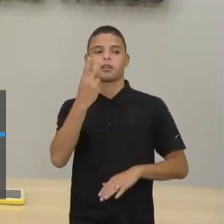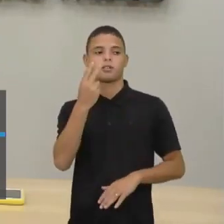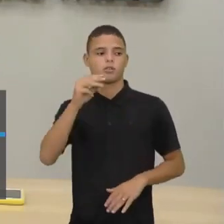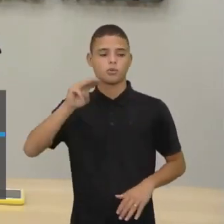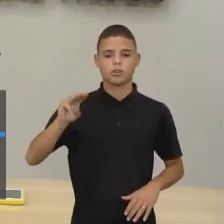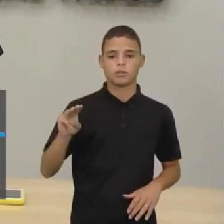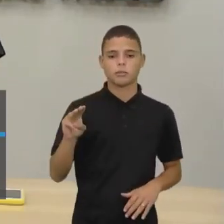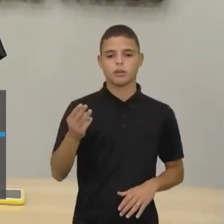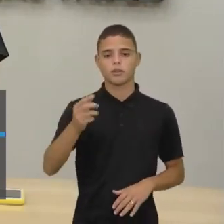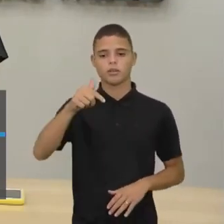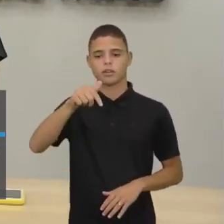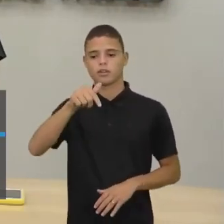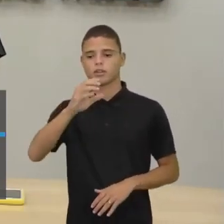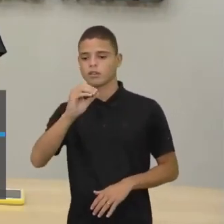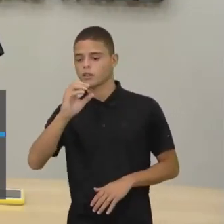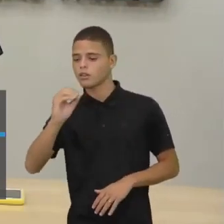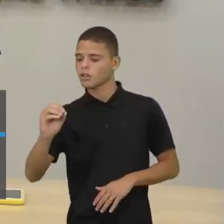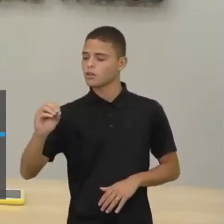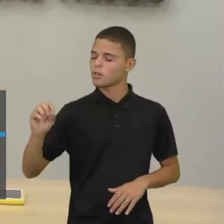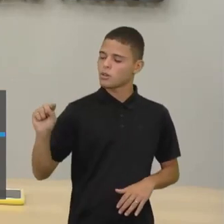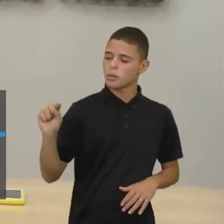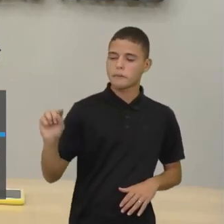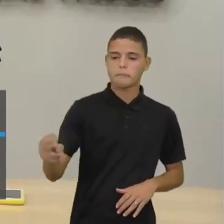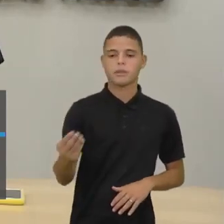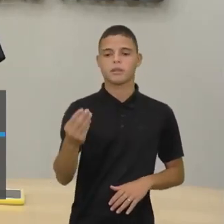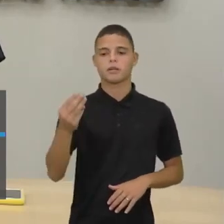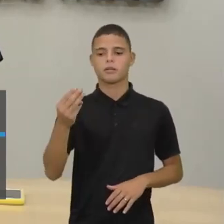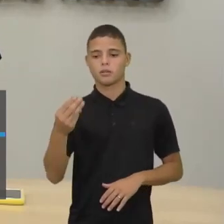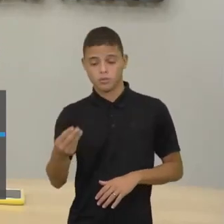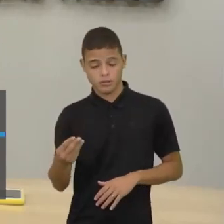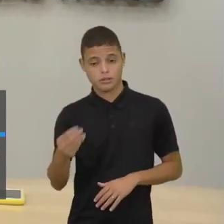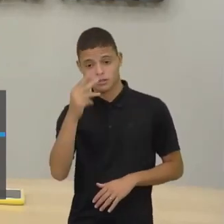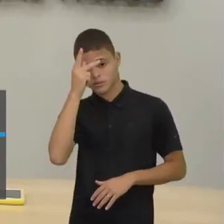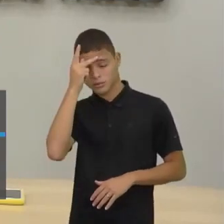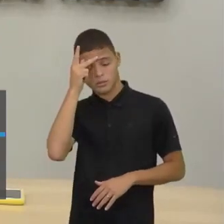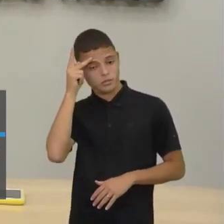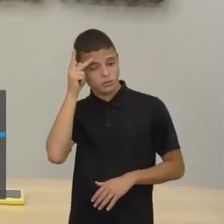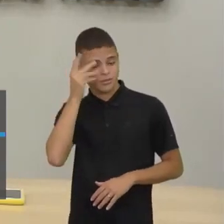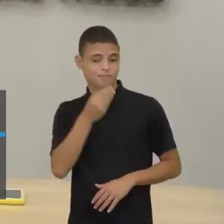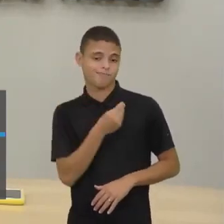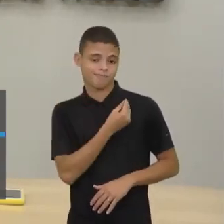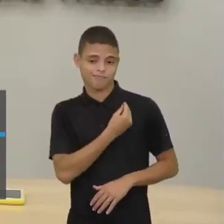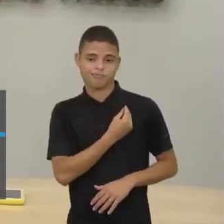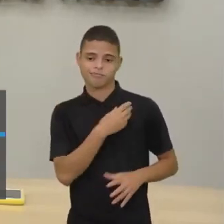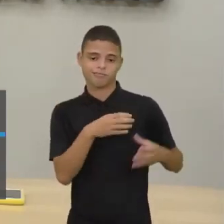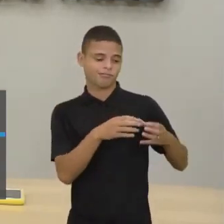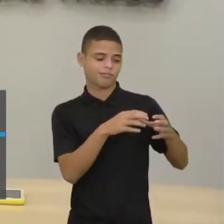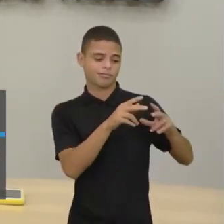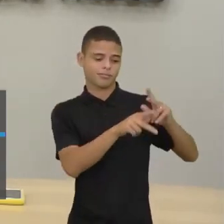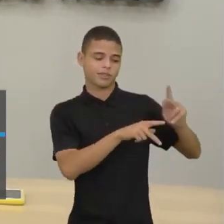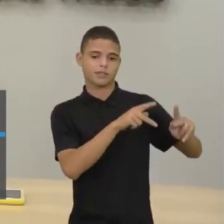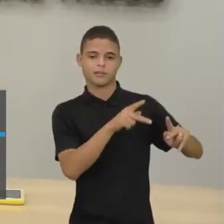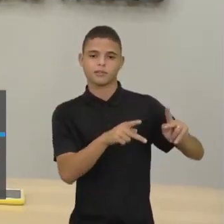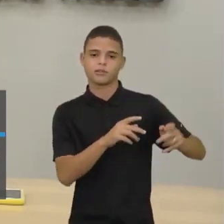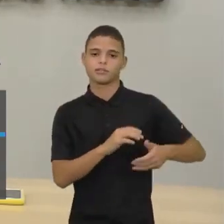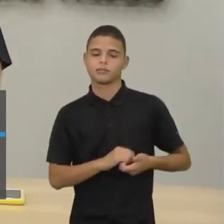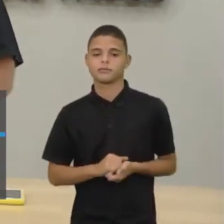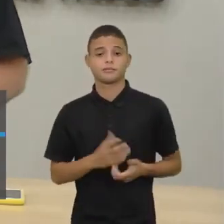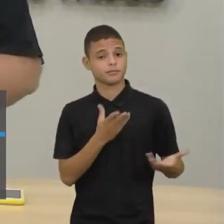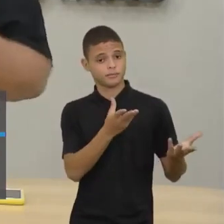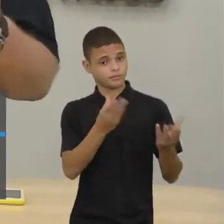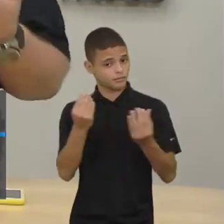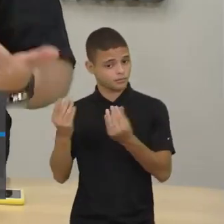aí, 700 milhões de pessoas aí. E essa região do Sudeste Asiático ela é conhecida como formigueiro